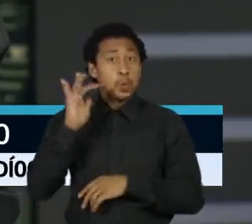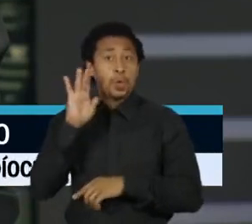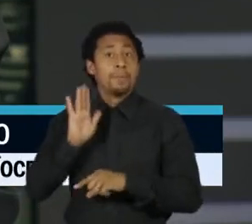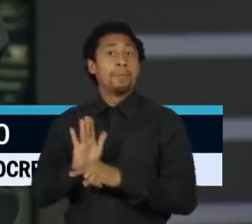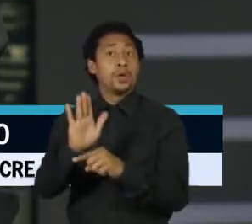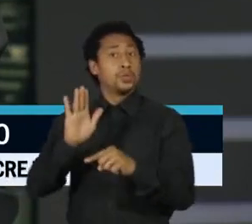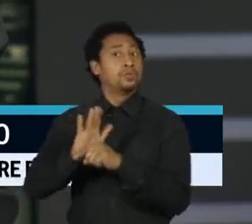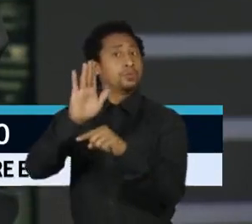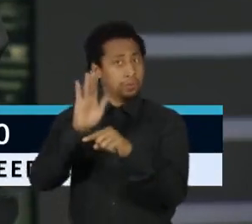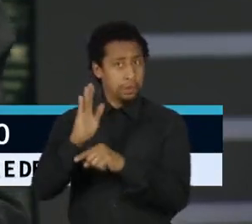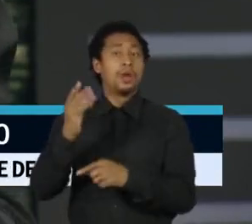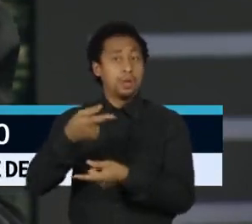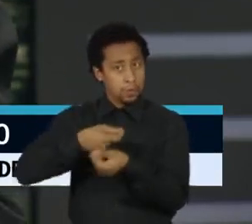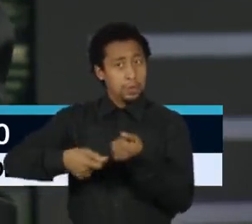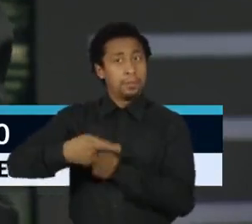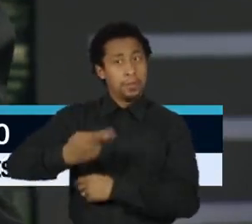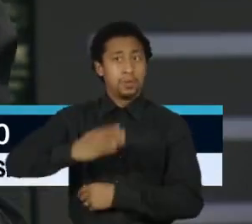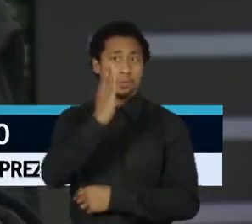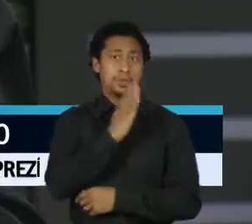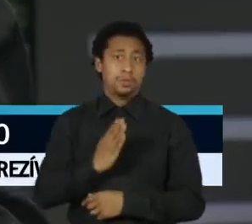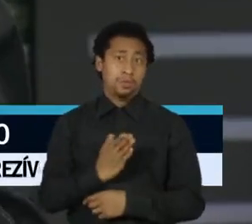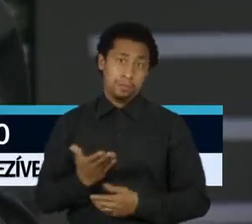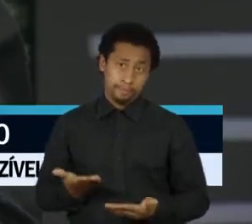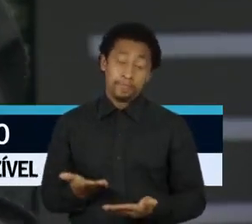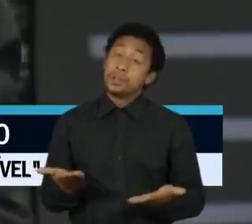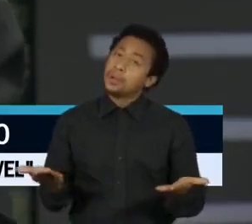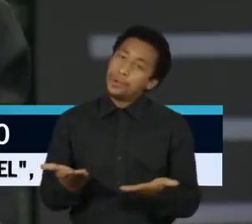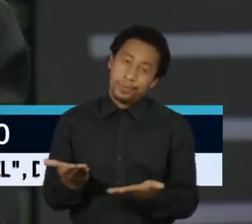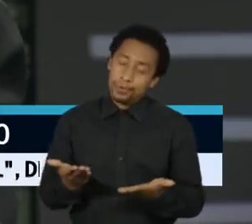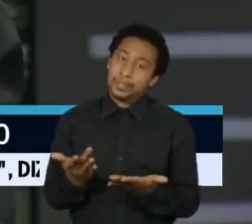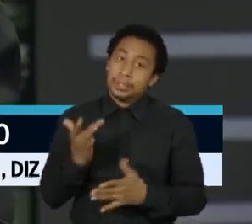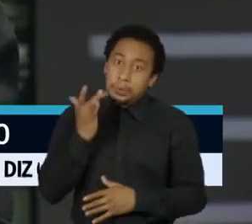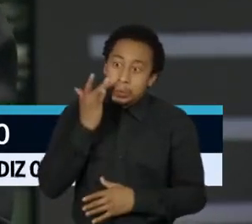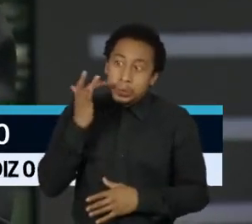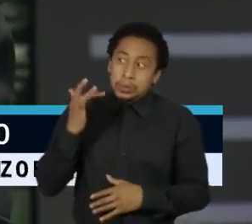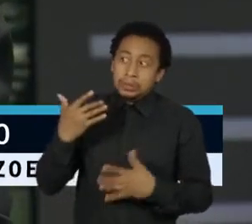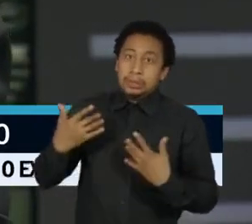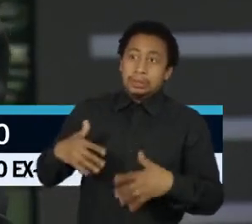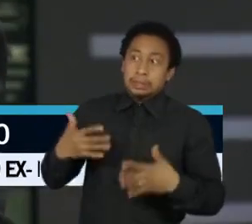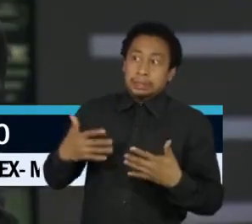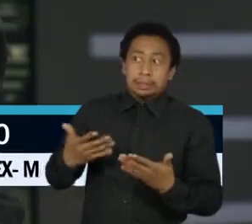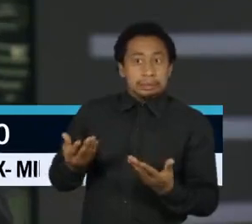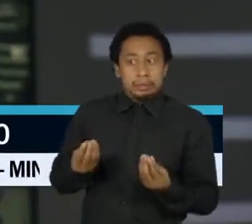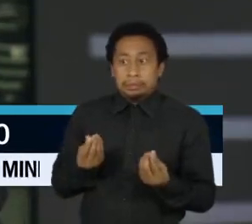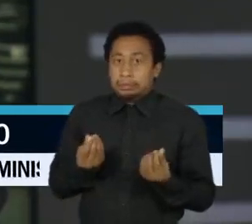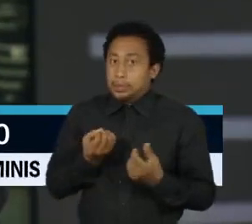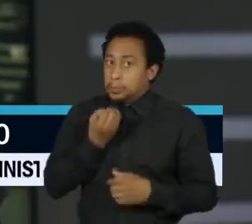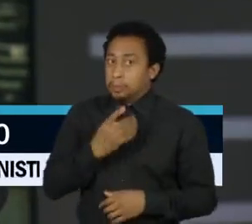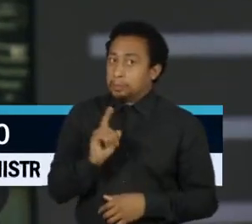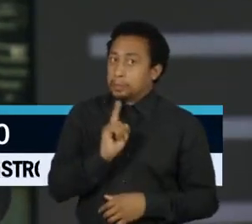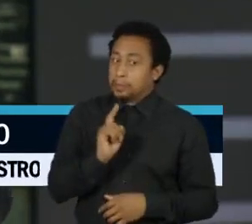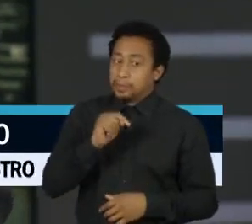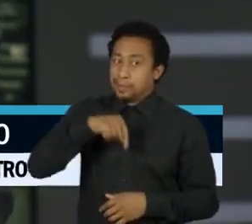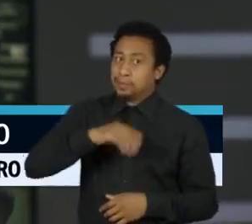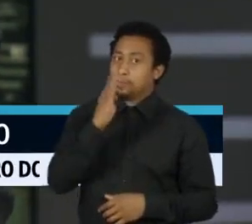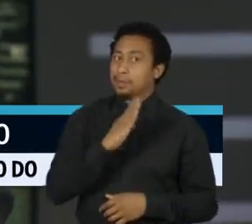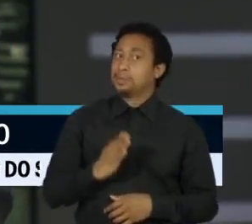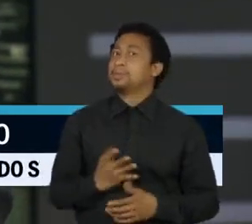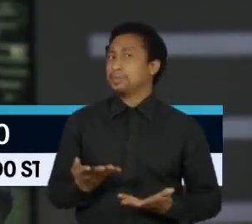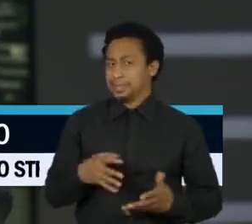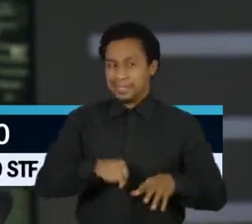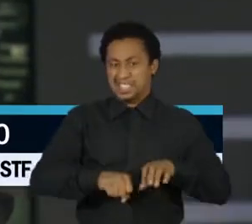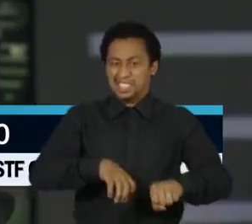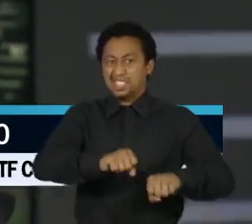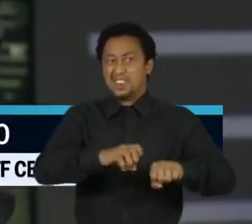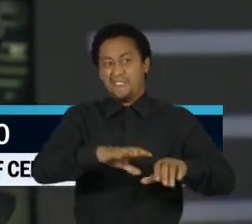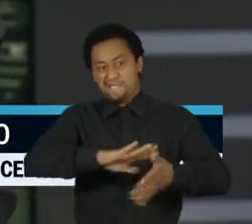da nossa economia. Hoje a gente tem esse ouro como um mal no Brasil. Né? Isso significa que é preciso sim que haja um